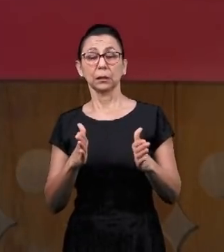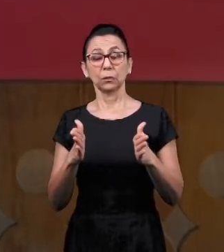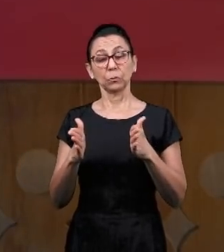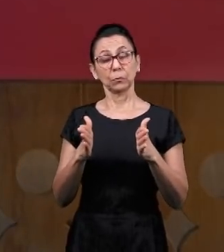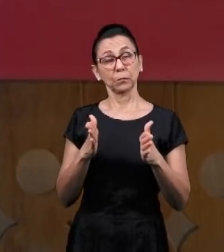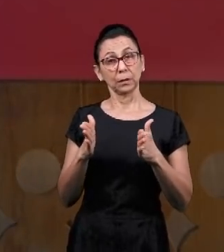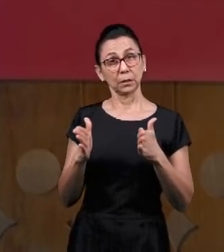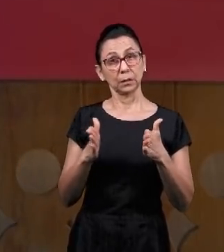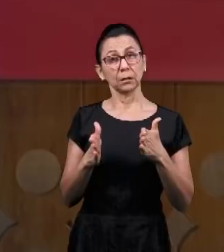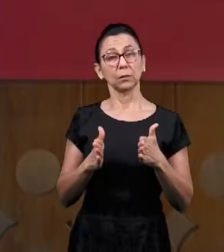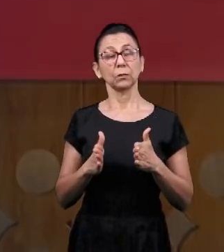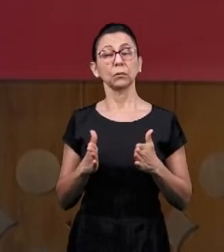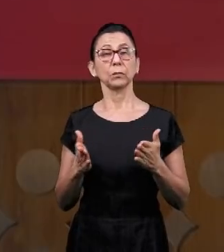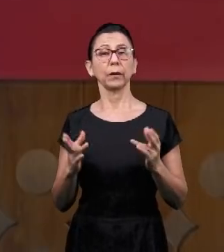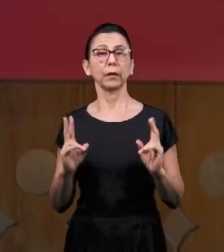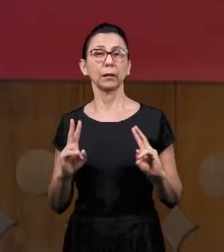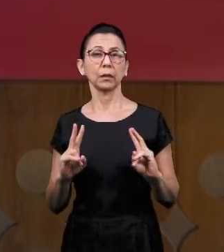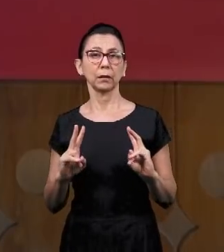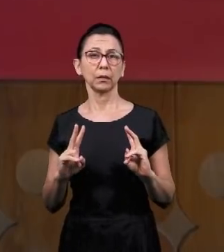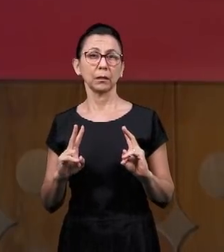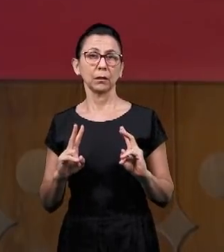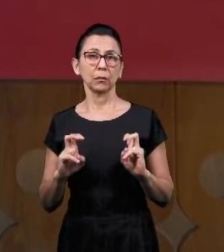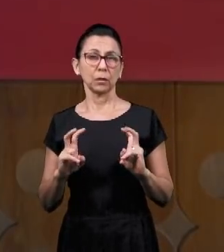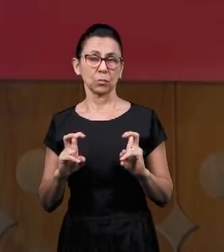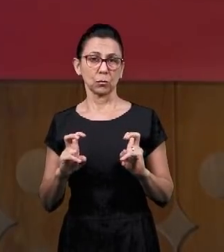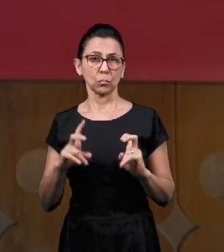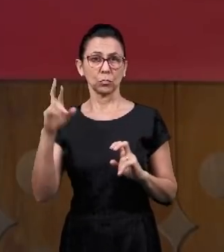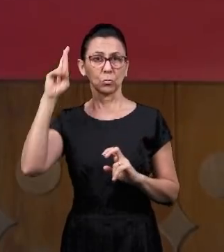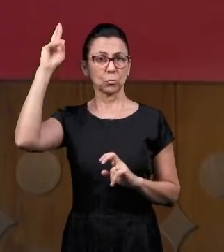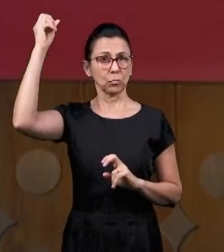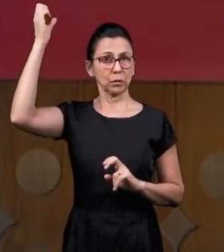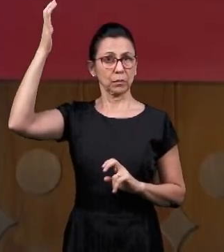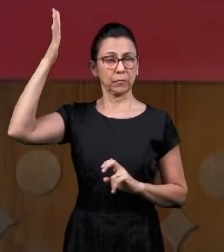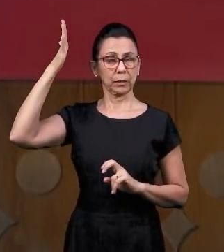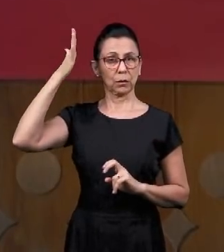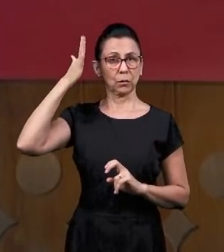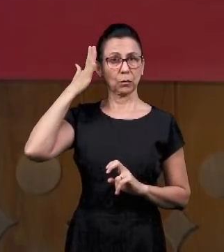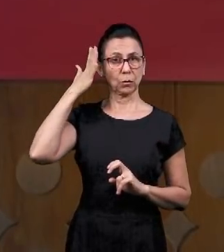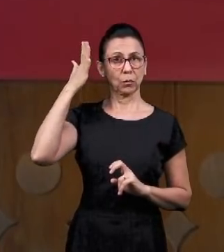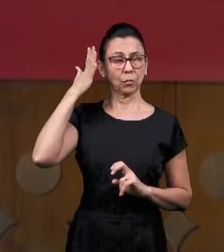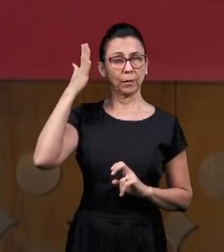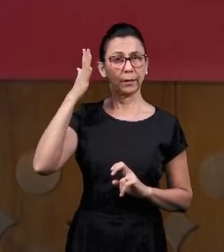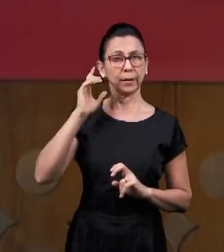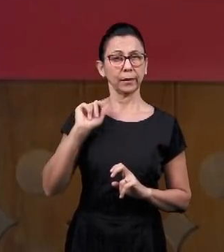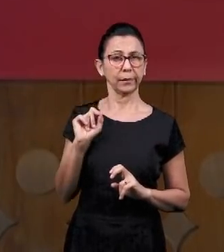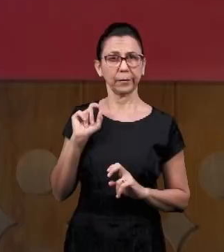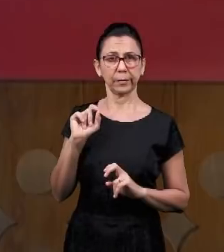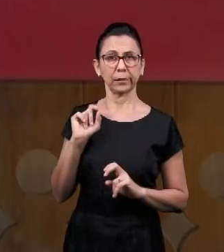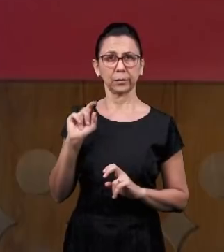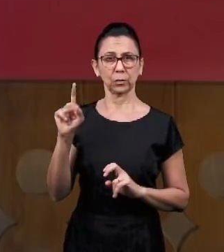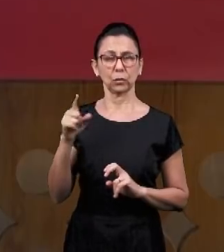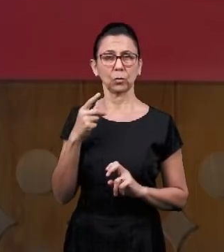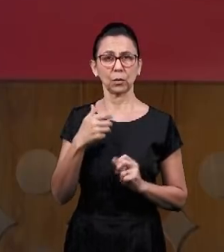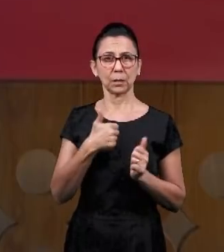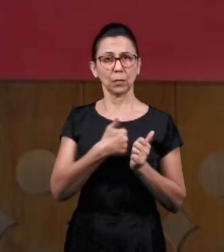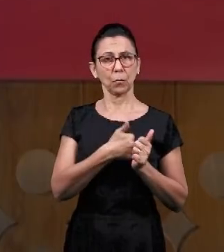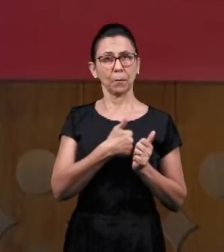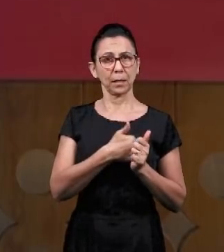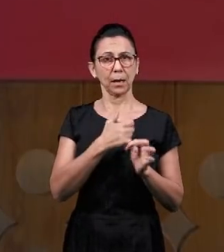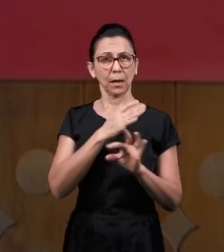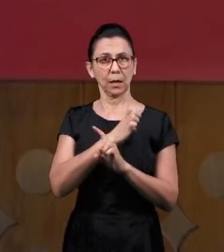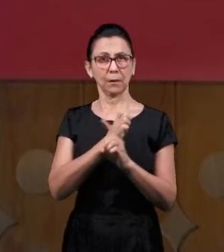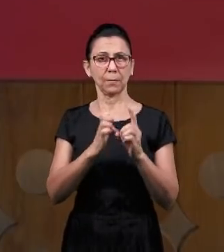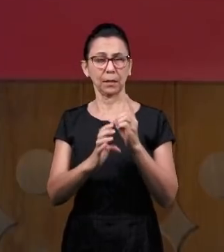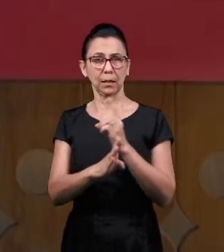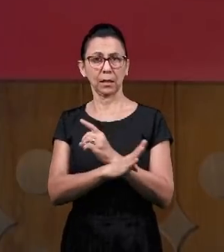nós falávamos, onde o Senhor tinha revelado que nós faríamos um acompanhamento nas EBDs com